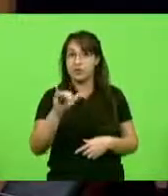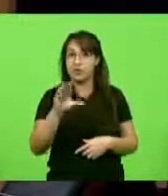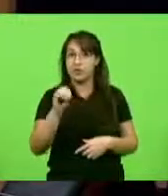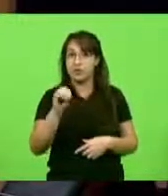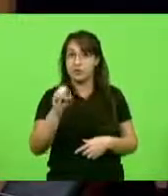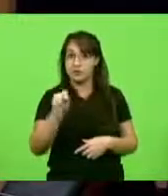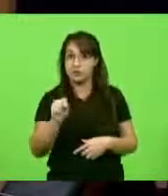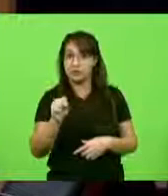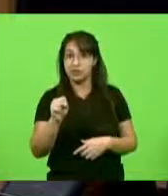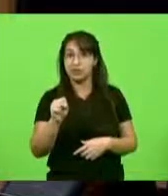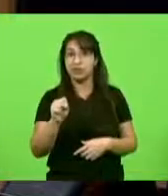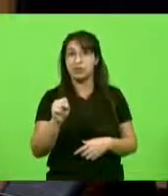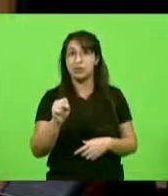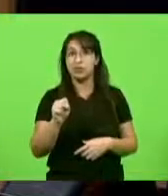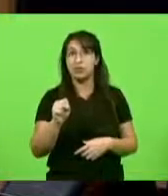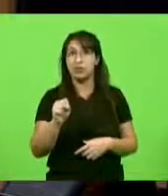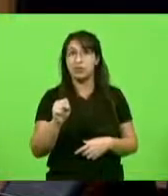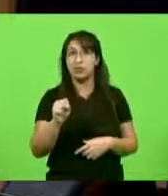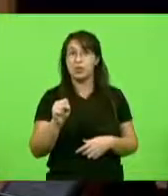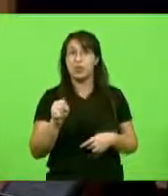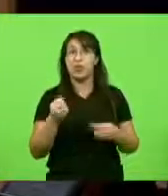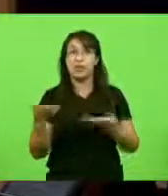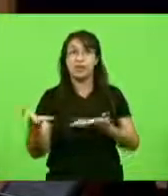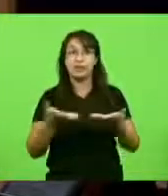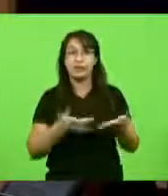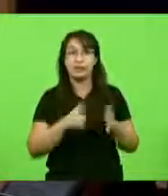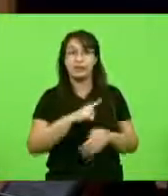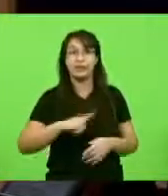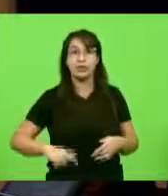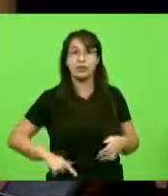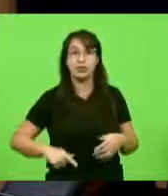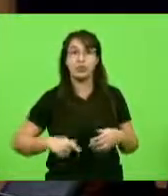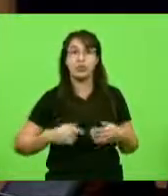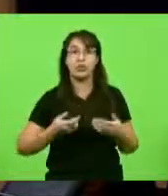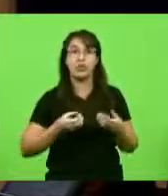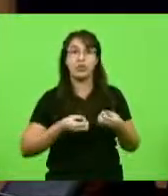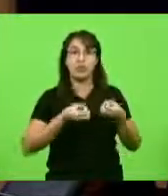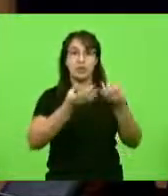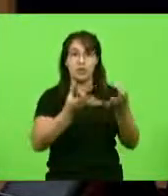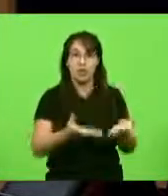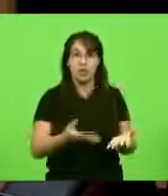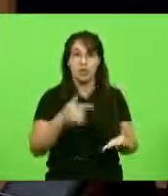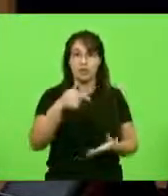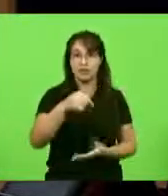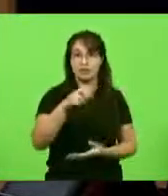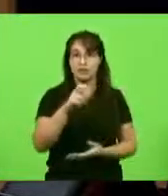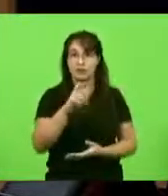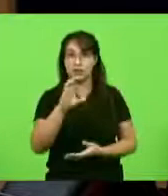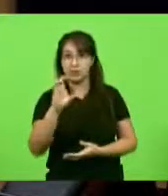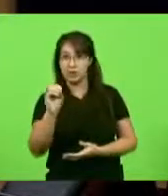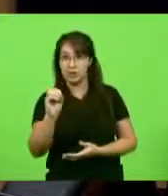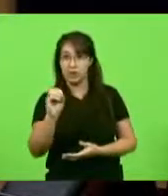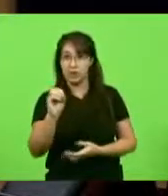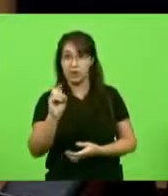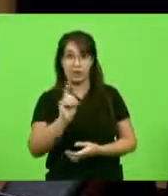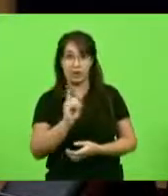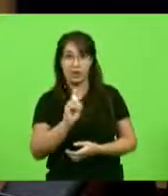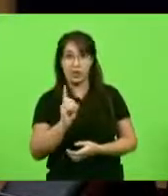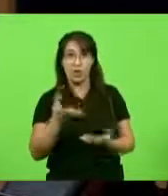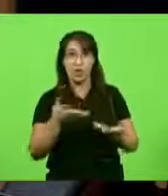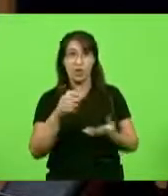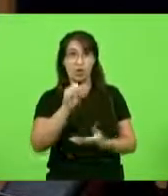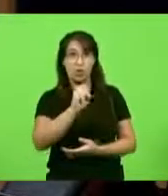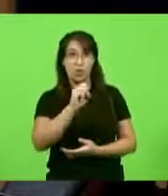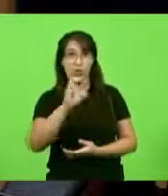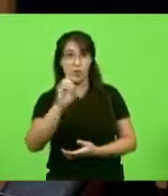eu vou adiantar 750 milhões, se transformou em 800, os 750 agora não é mais 750, é